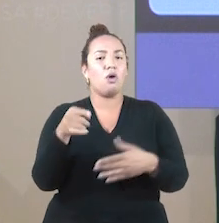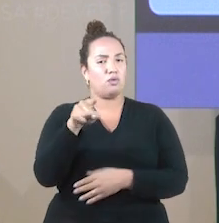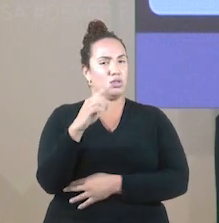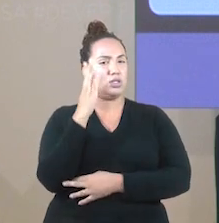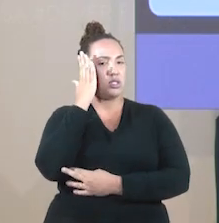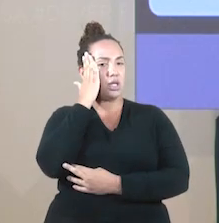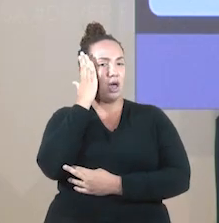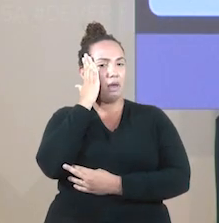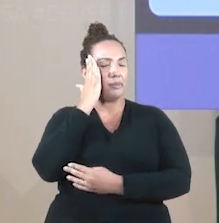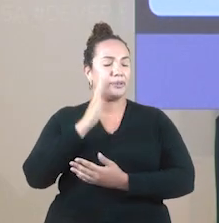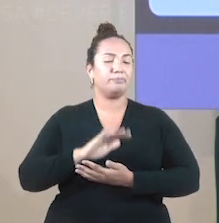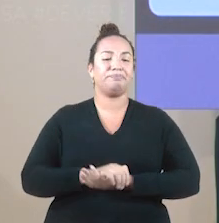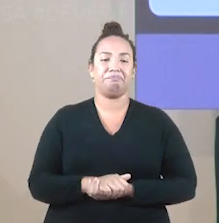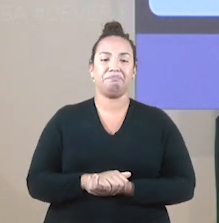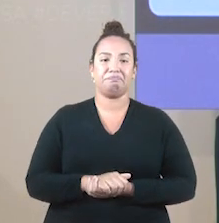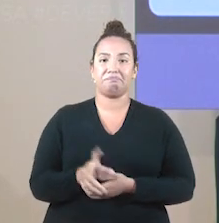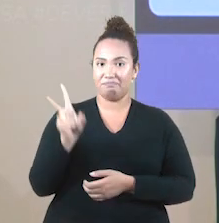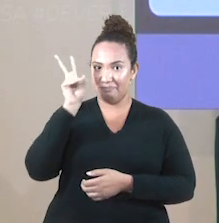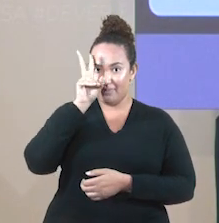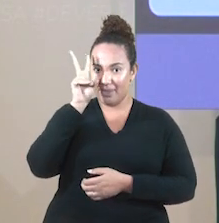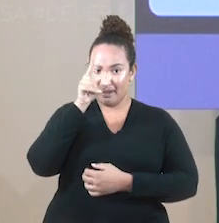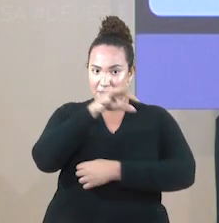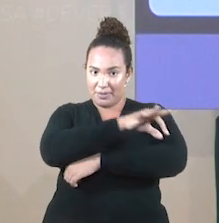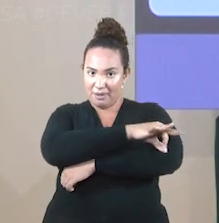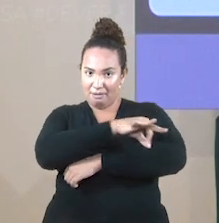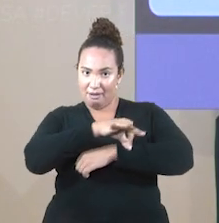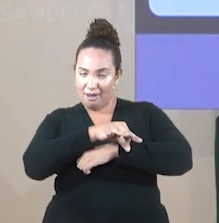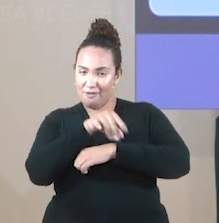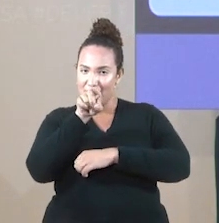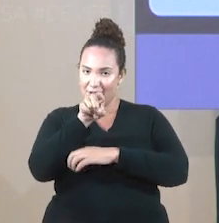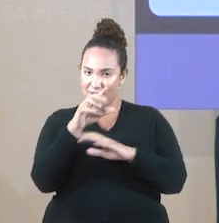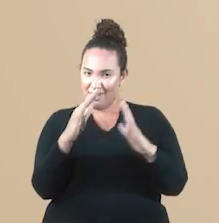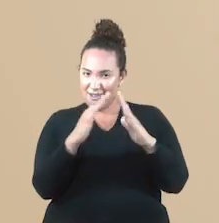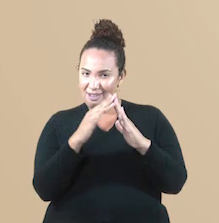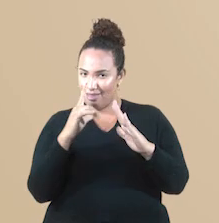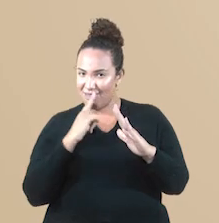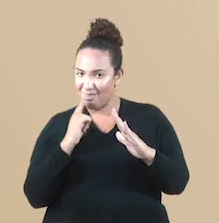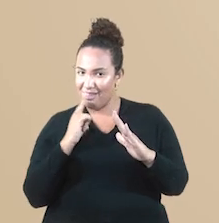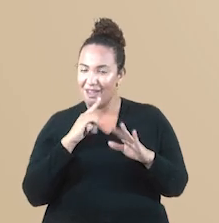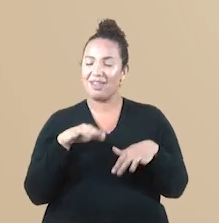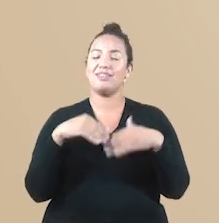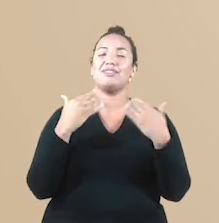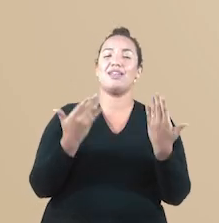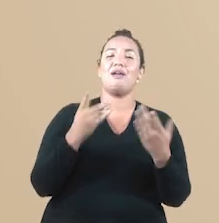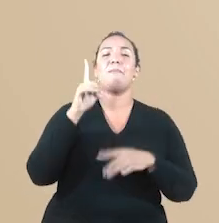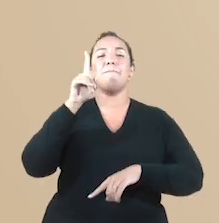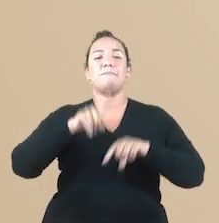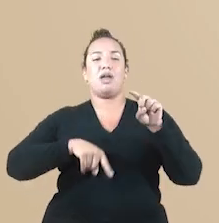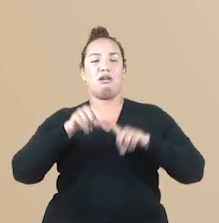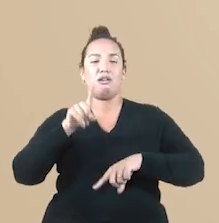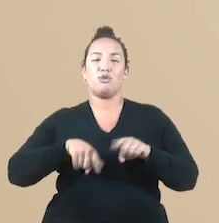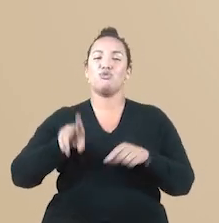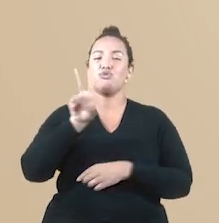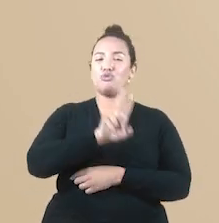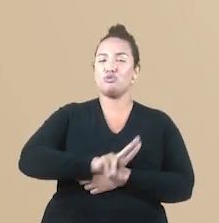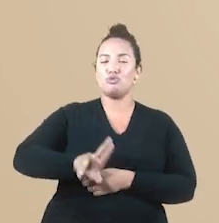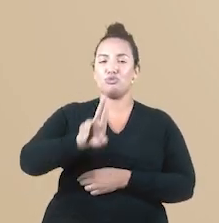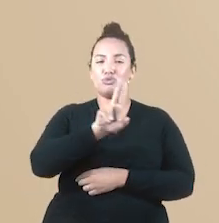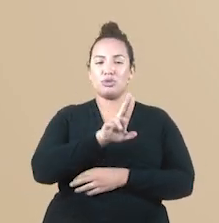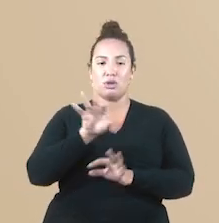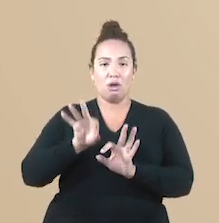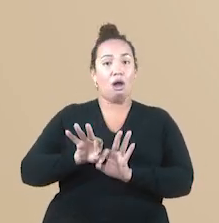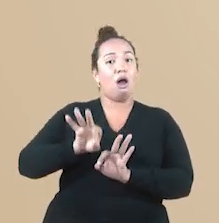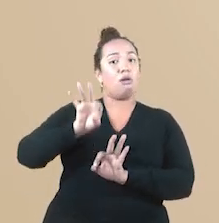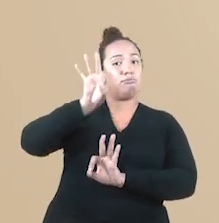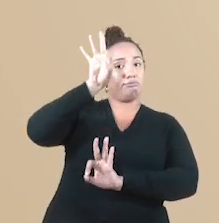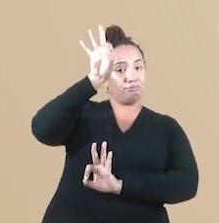sabe? Sabe a régua? Essa que você deve ter em casa? Ela é um instrumento usado para medir